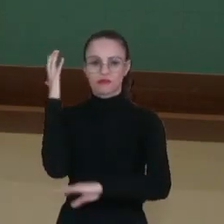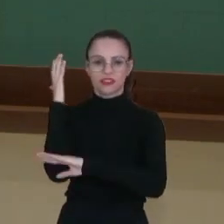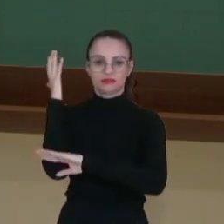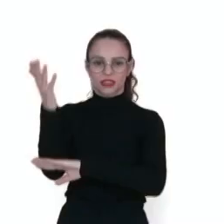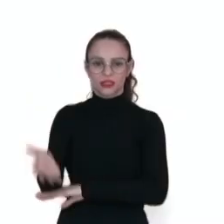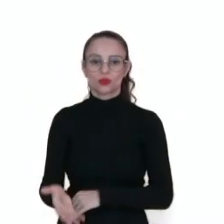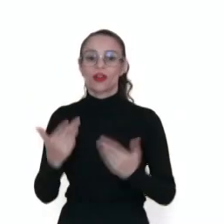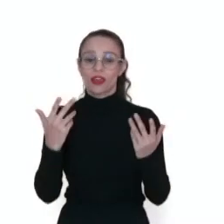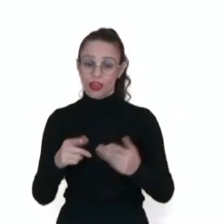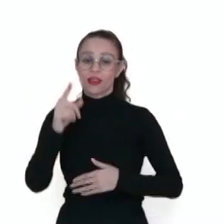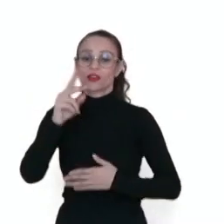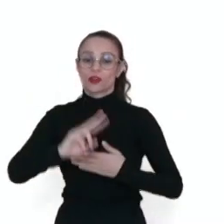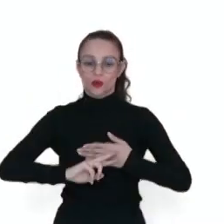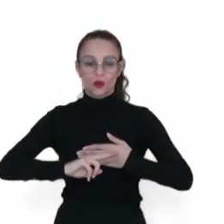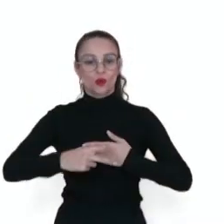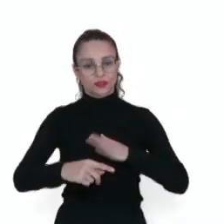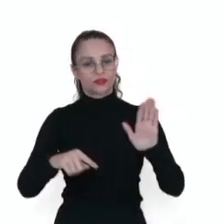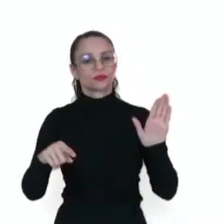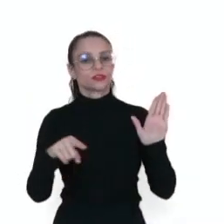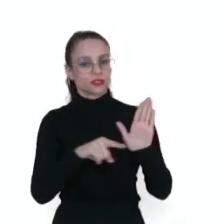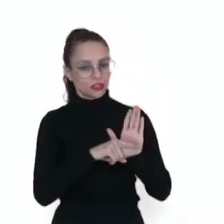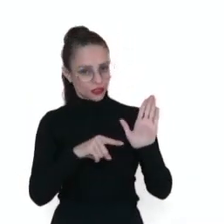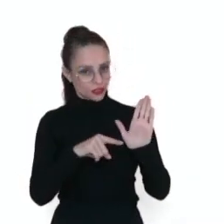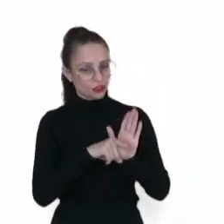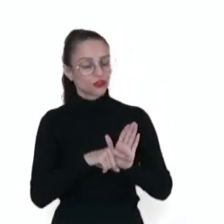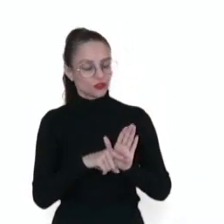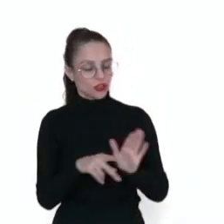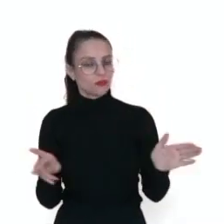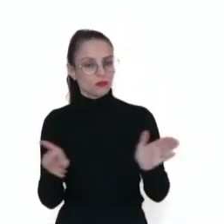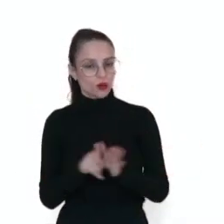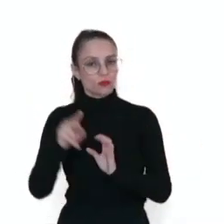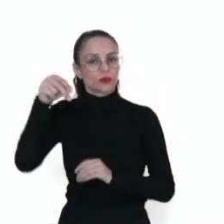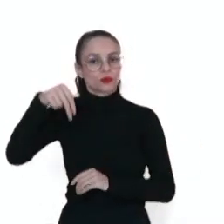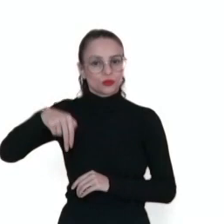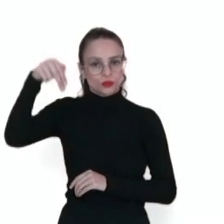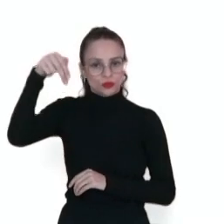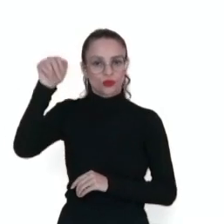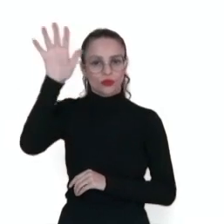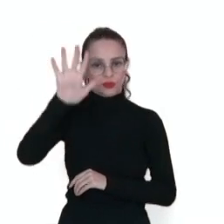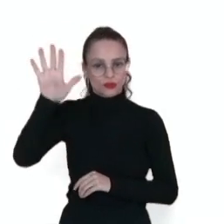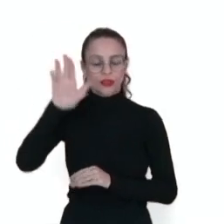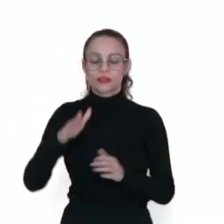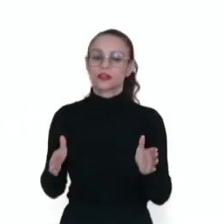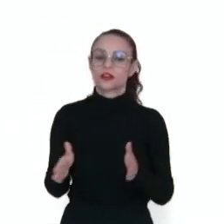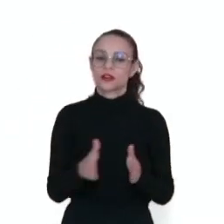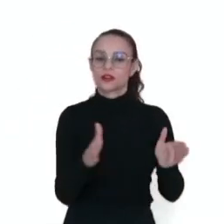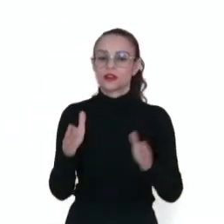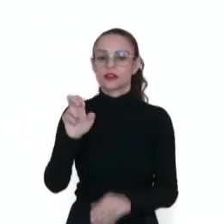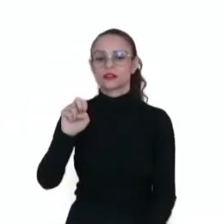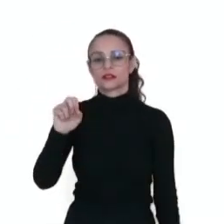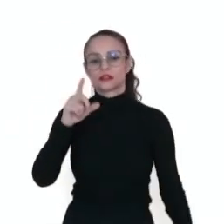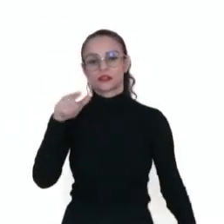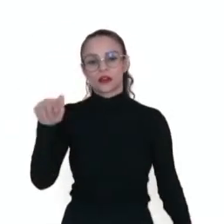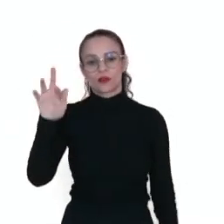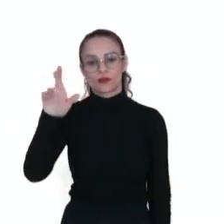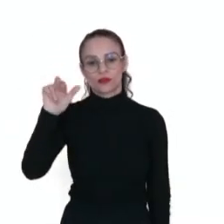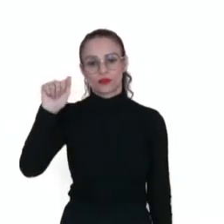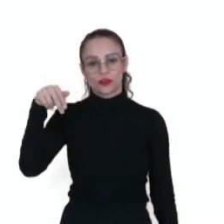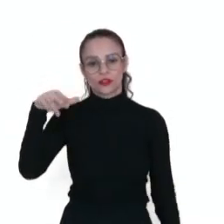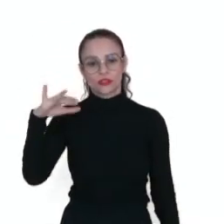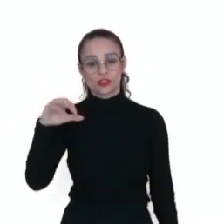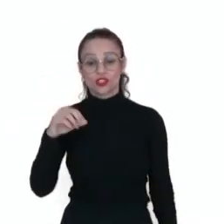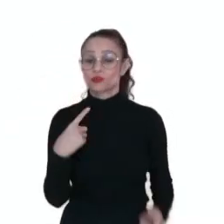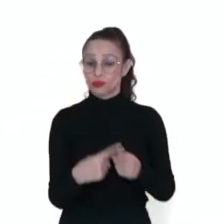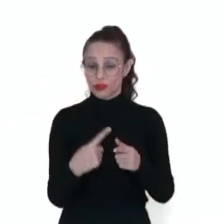são consequências negativas ali na região do Rio São Francisco, porque ele é utilizado muito intensamente